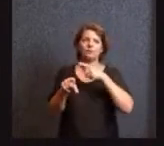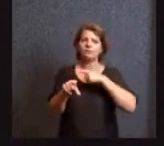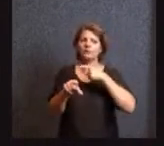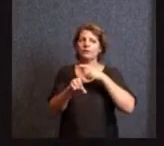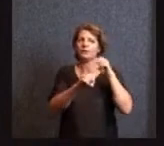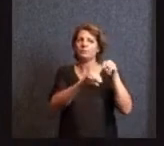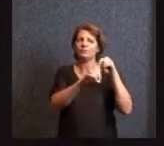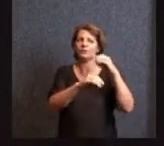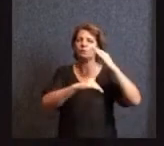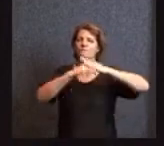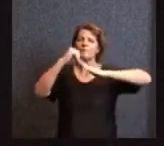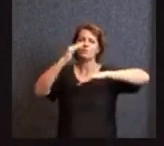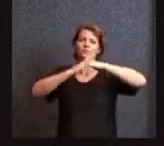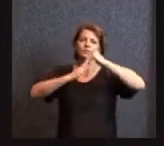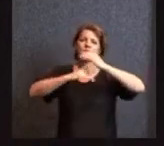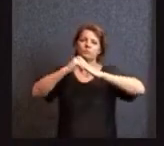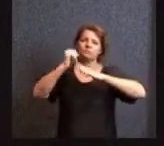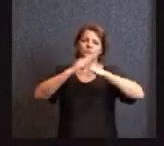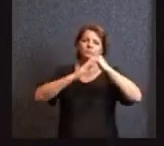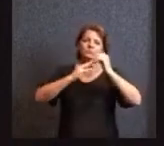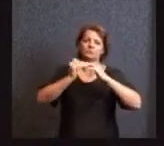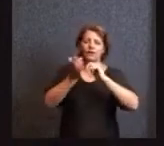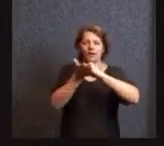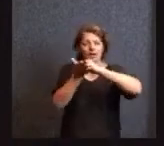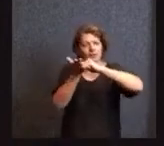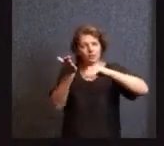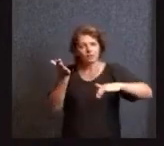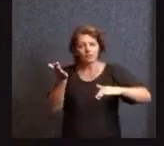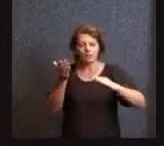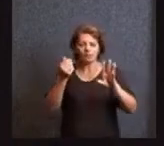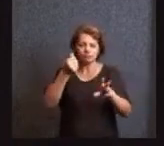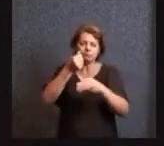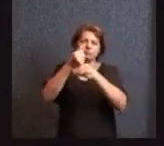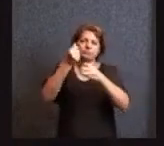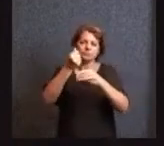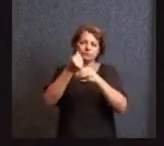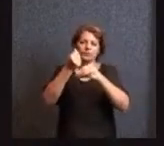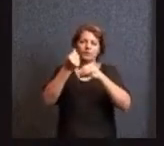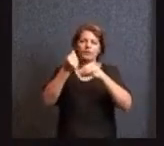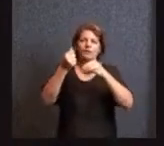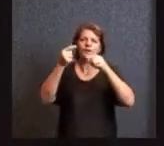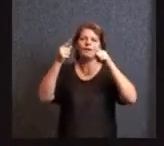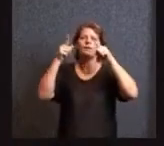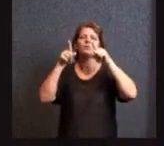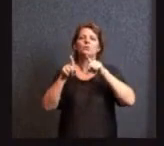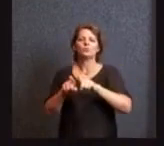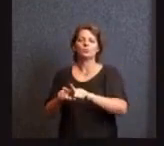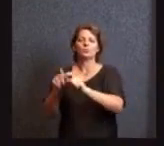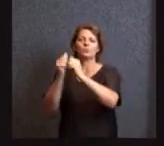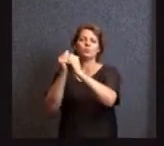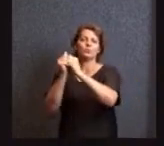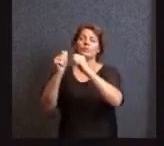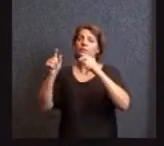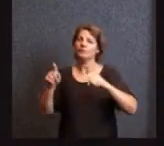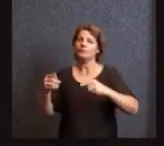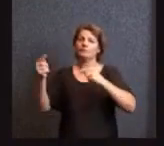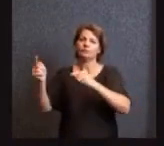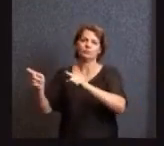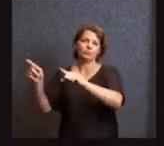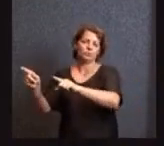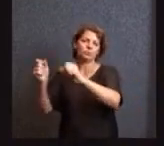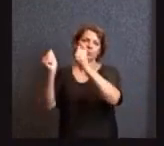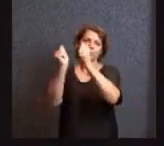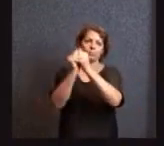mas tem uma complementação, uma atividade complementar que pode caminhar nessa direção de oferecer para os